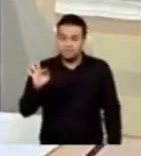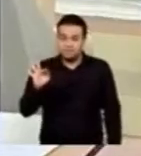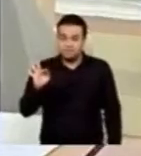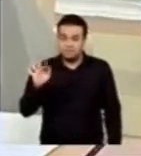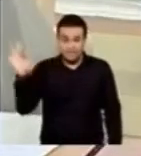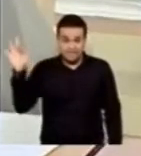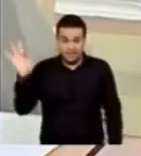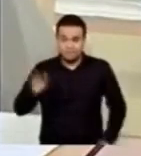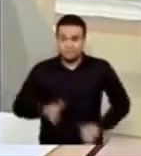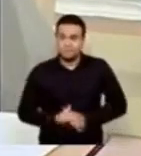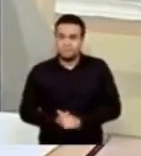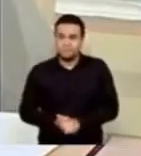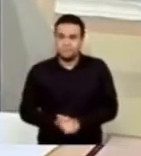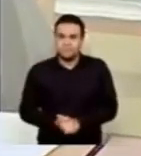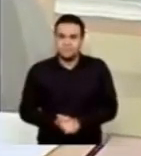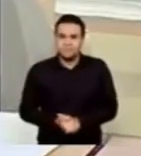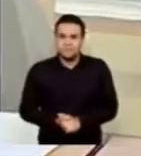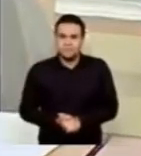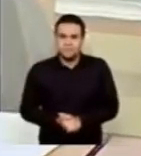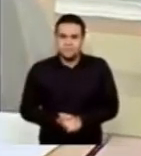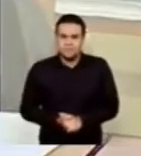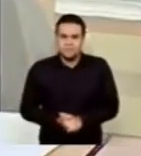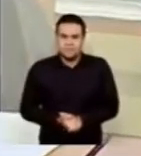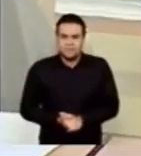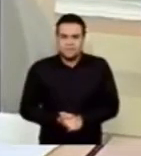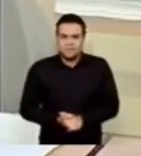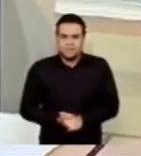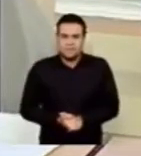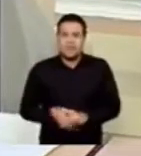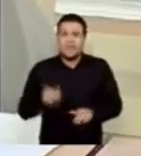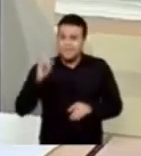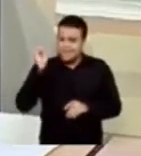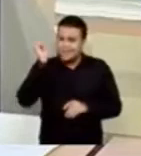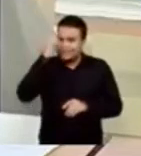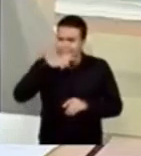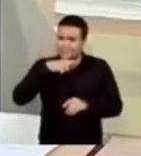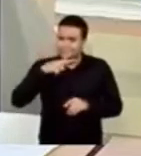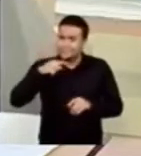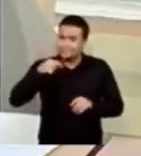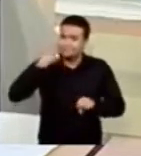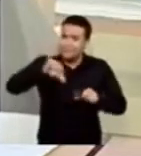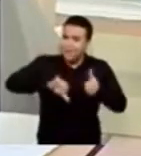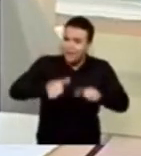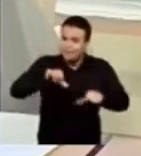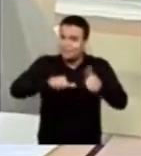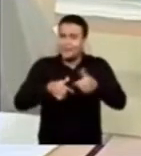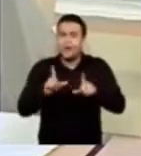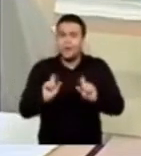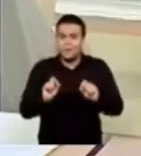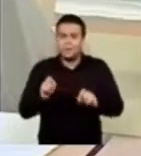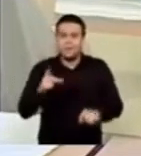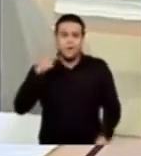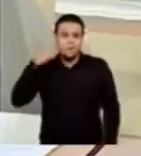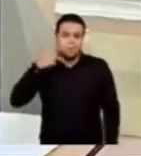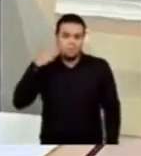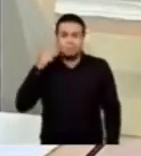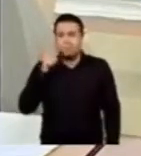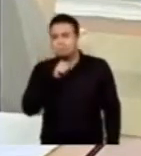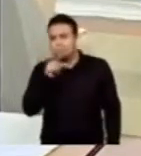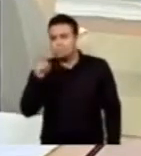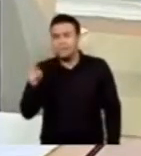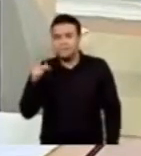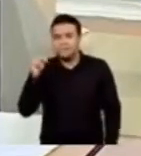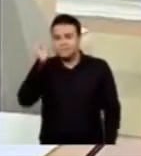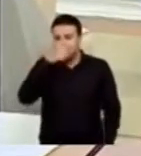Uma observação é relevante. É difícil avaliar a motivação pessoal dos parlamentares em seus votos. Mas